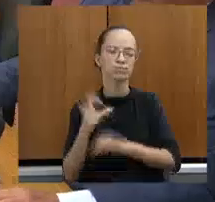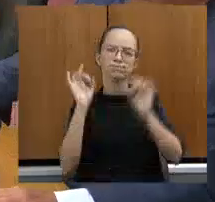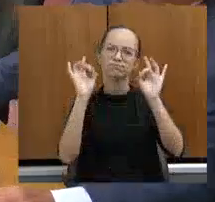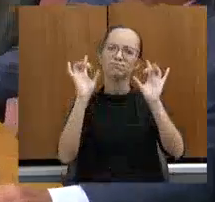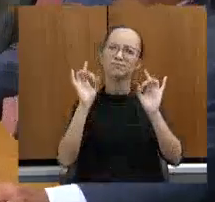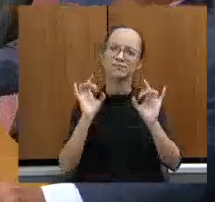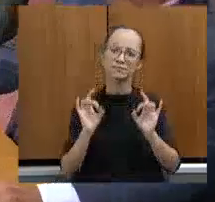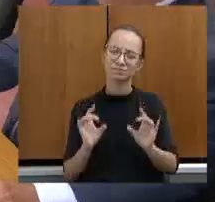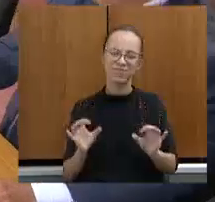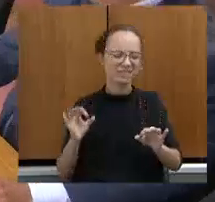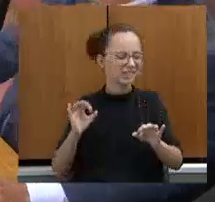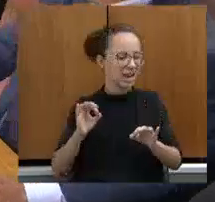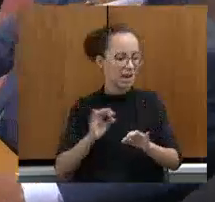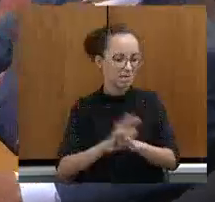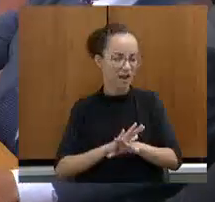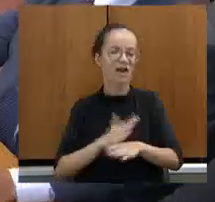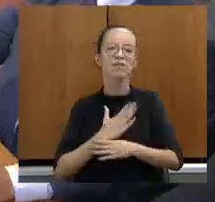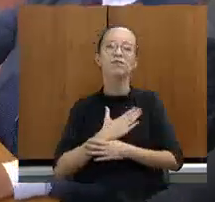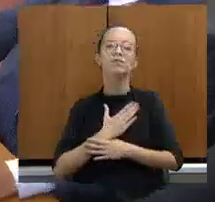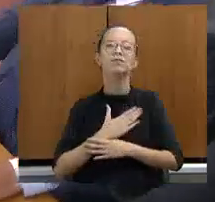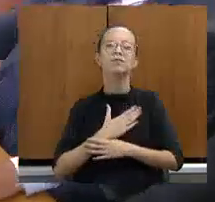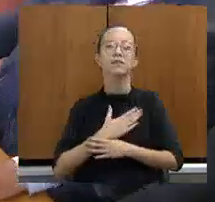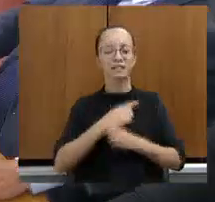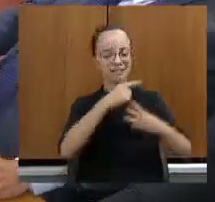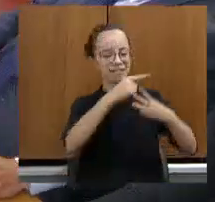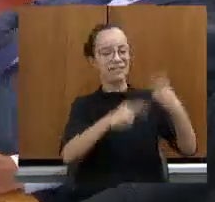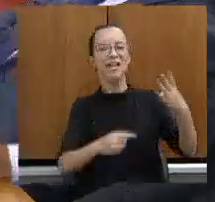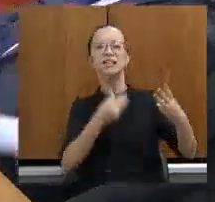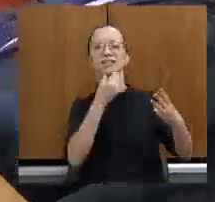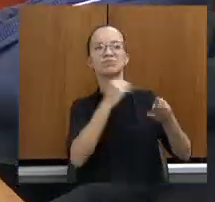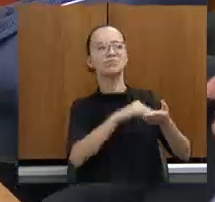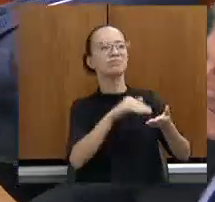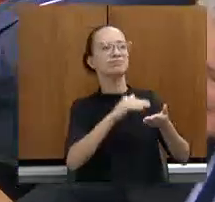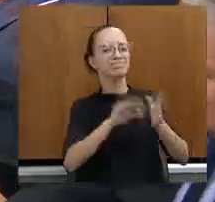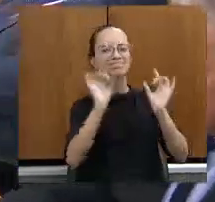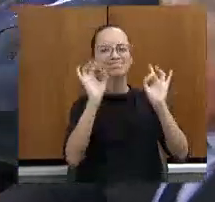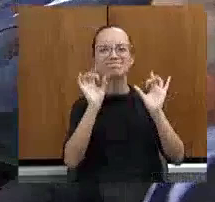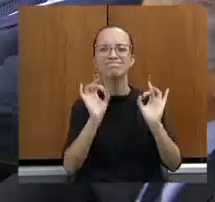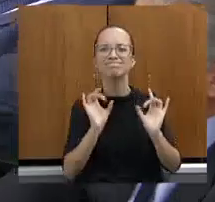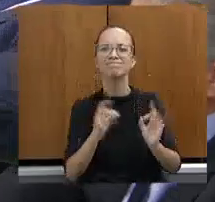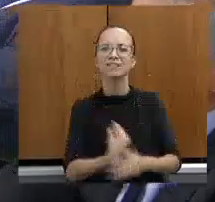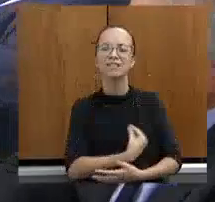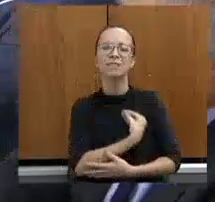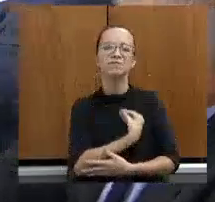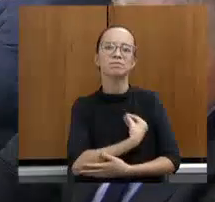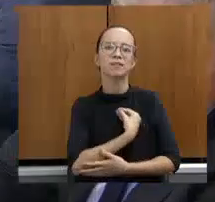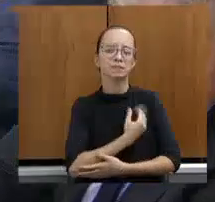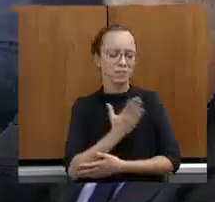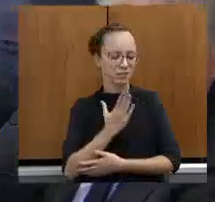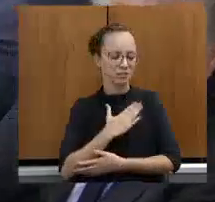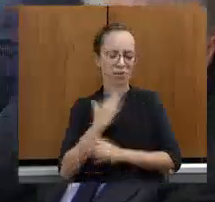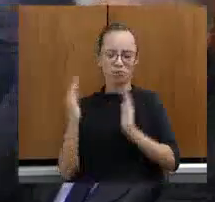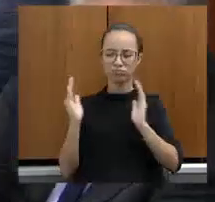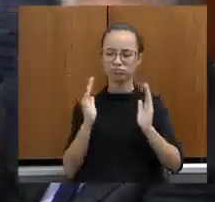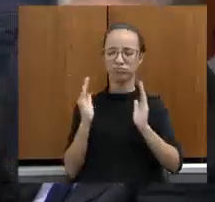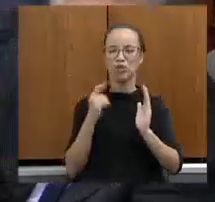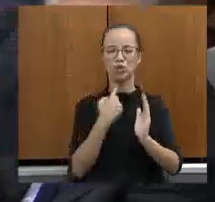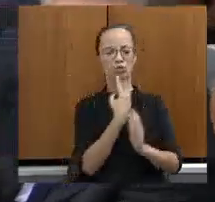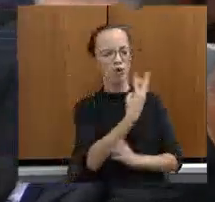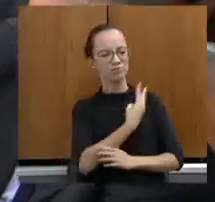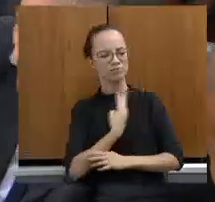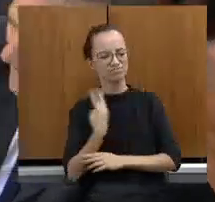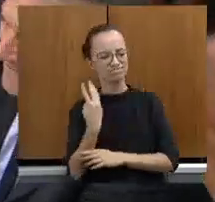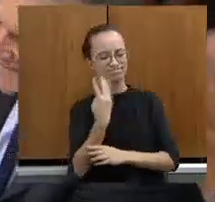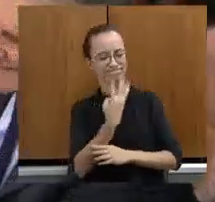encerrar de forma tão honrosa com três secretários tão brilhantes e que fizeram parte do meu mandato caminhamos lado a lado